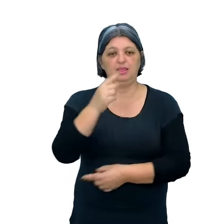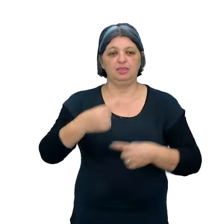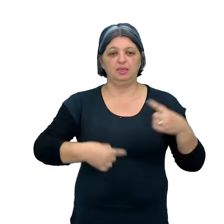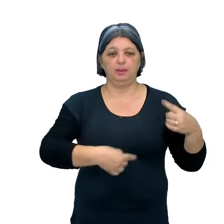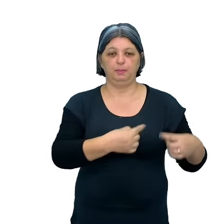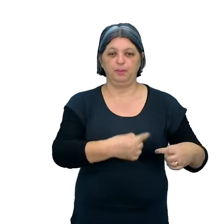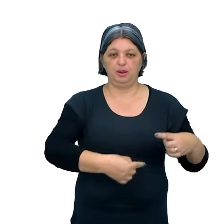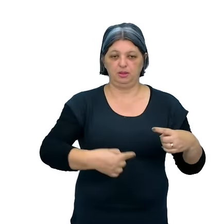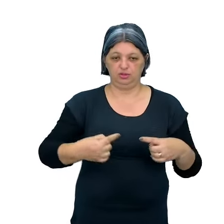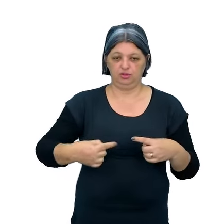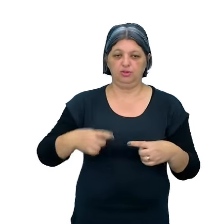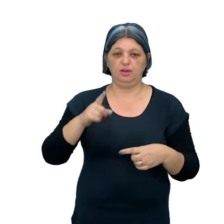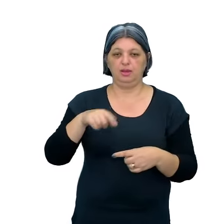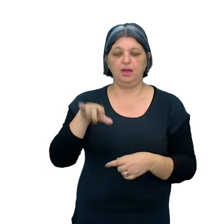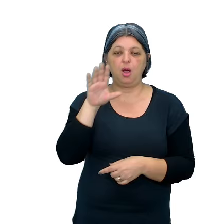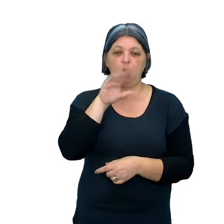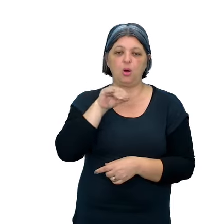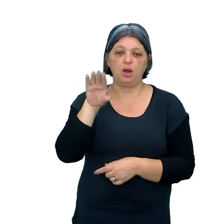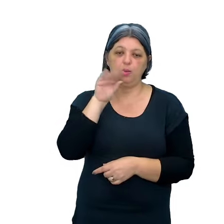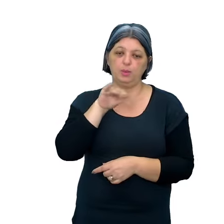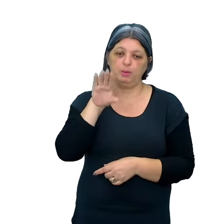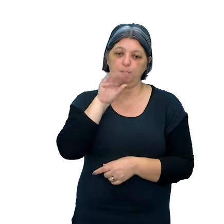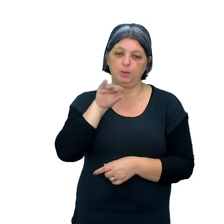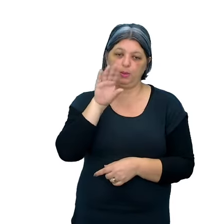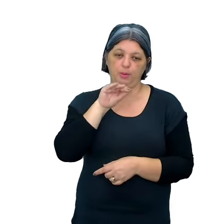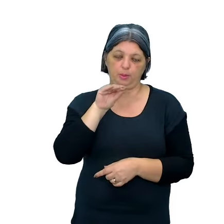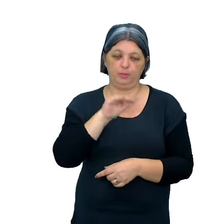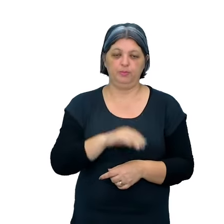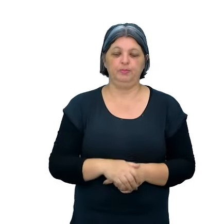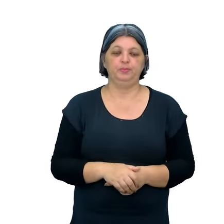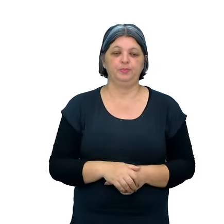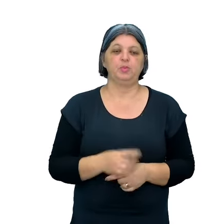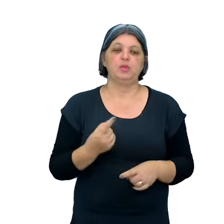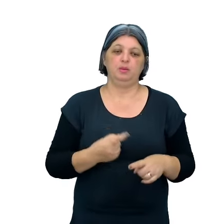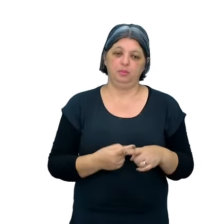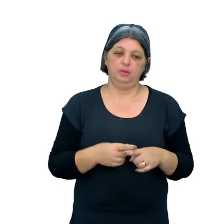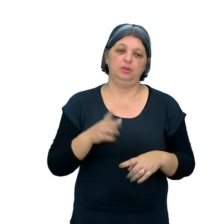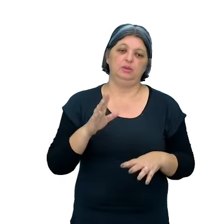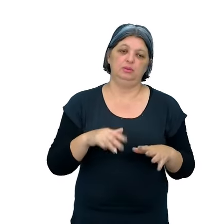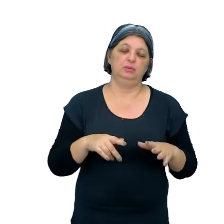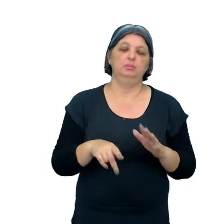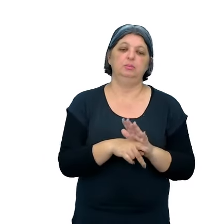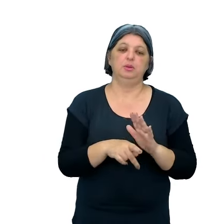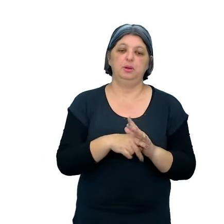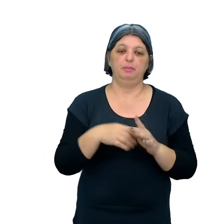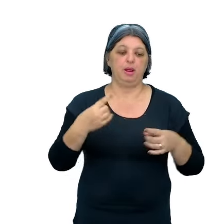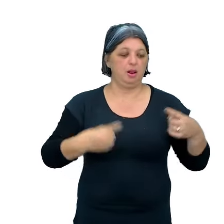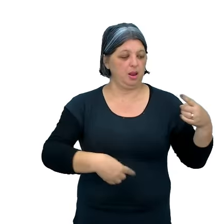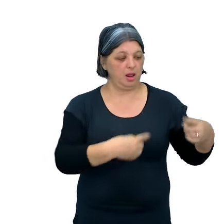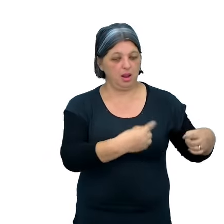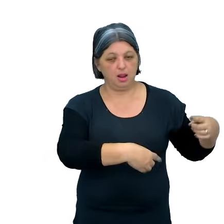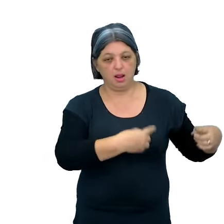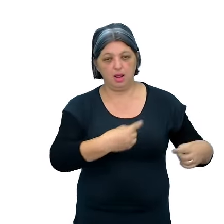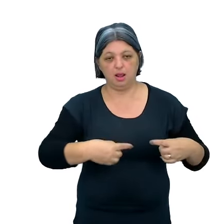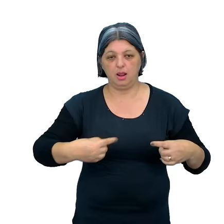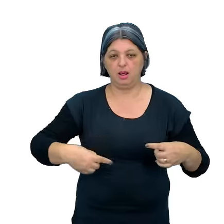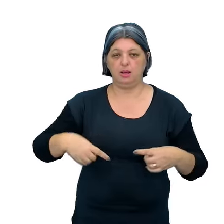ele é muito mais oral, né, porque vai trabalhar questões de discussões entre